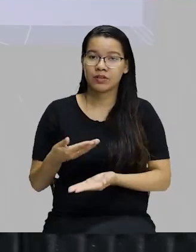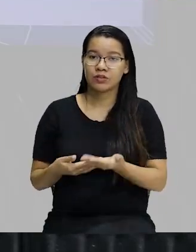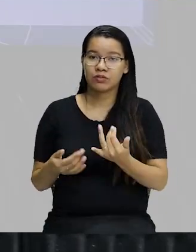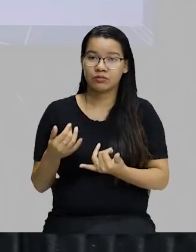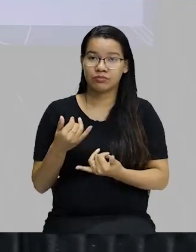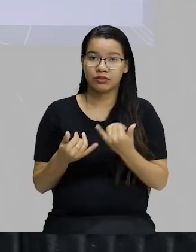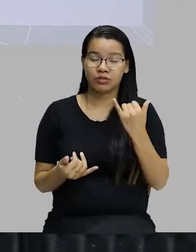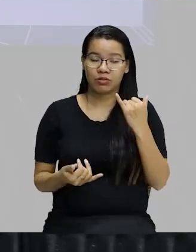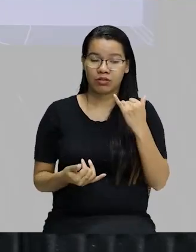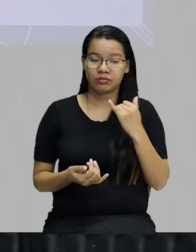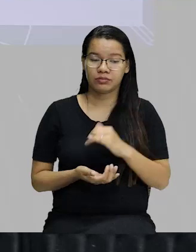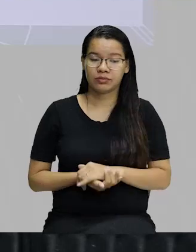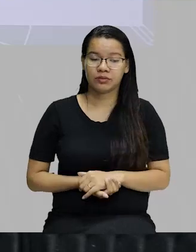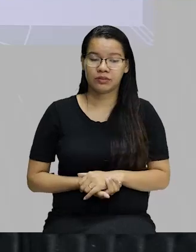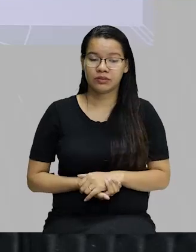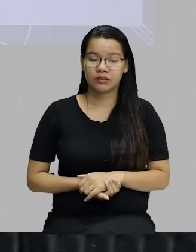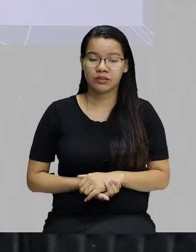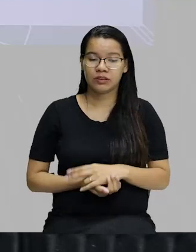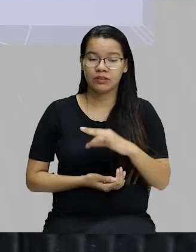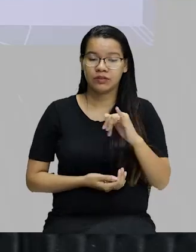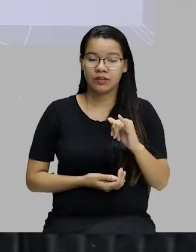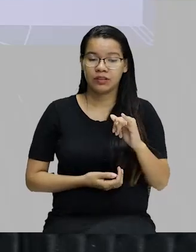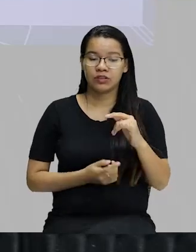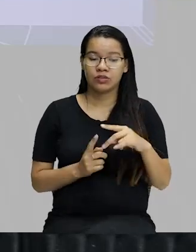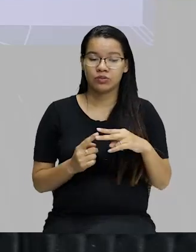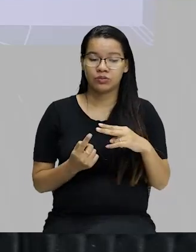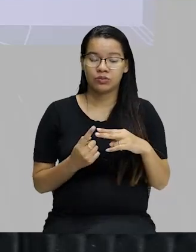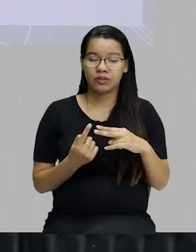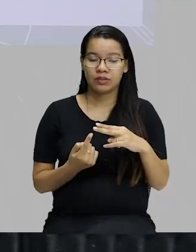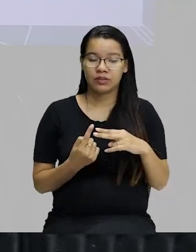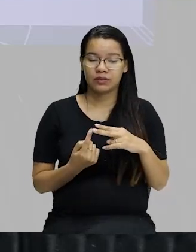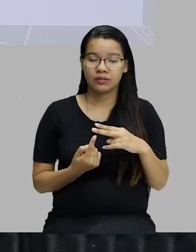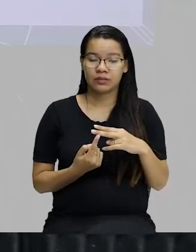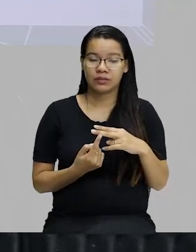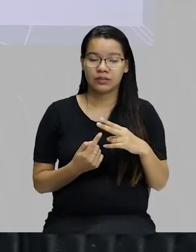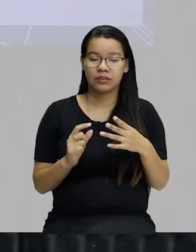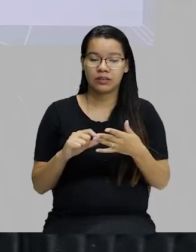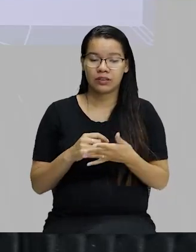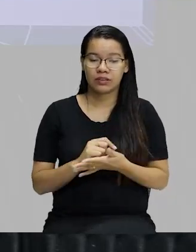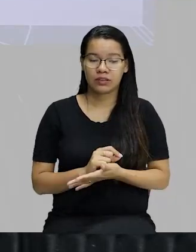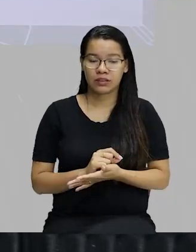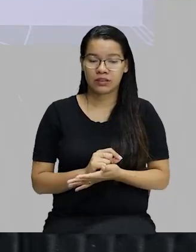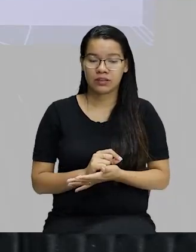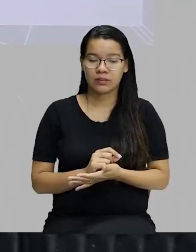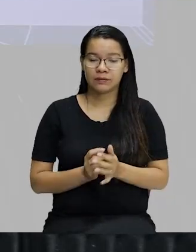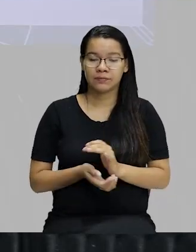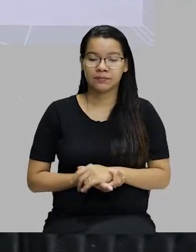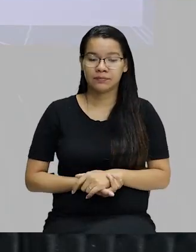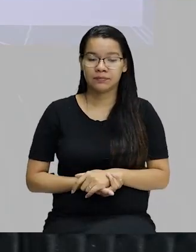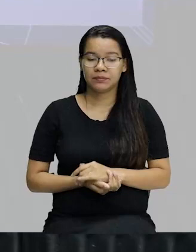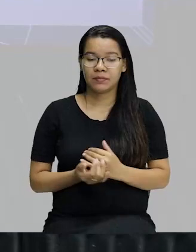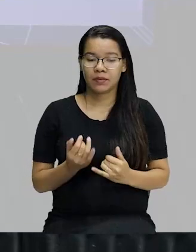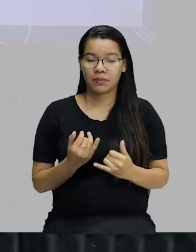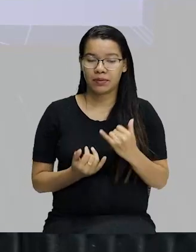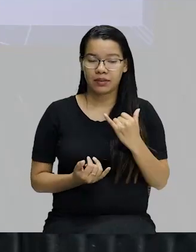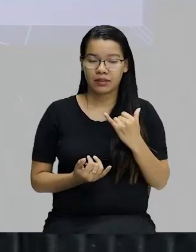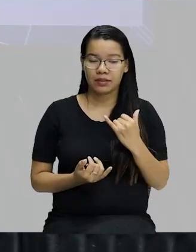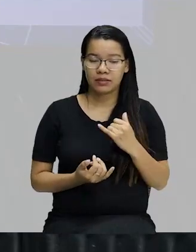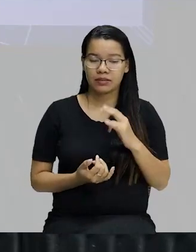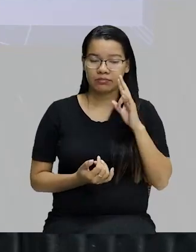semelhança. Essa semelhança ela vai de duas formas. Tem a semelhança na escrita, então são palavras parecidas quando você